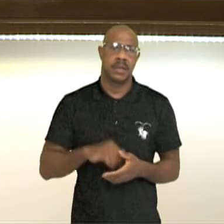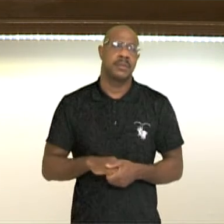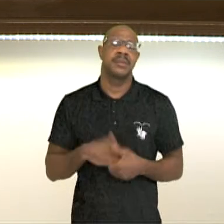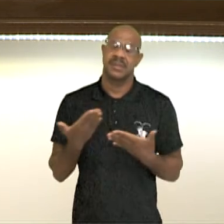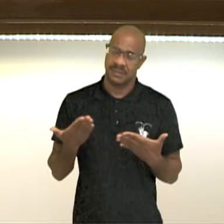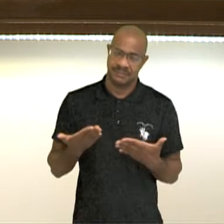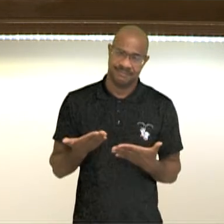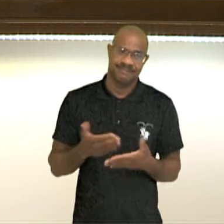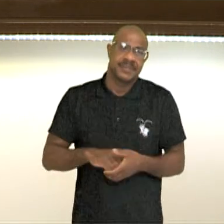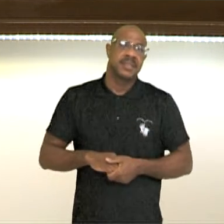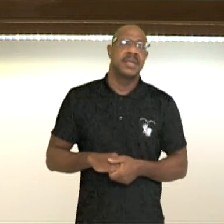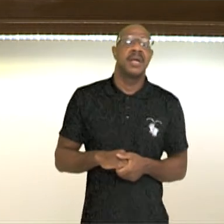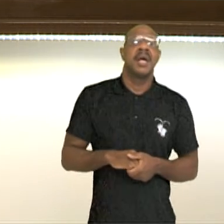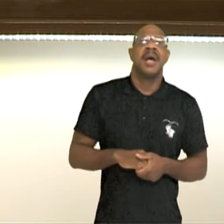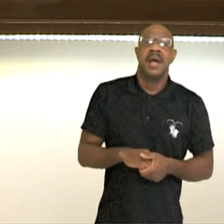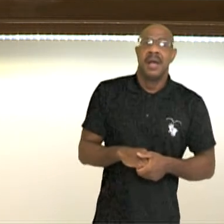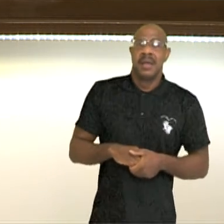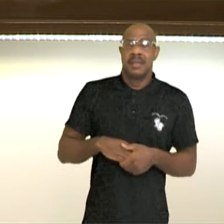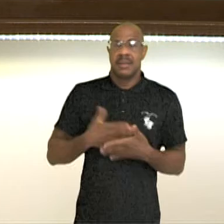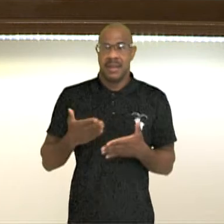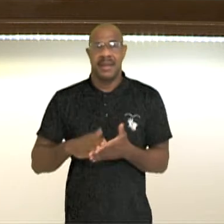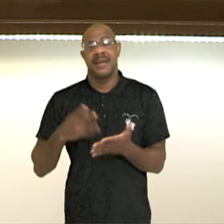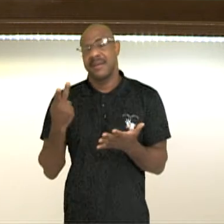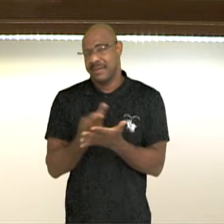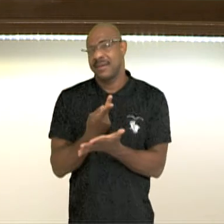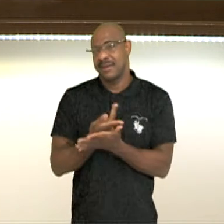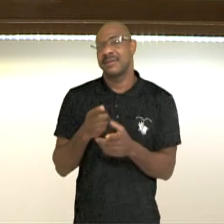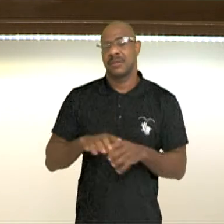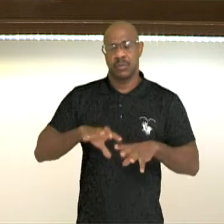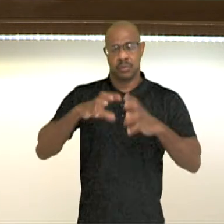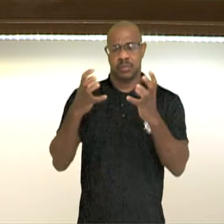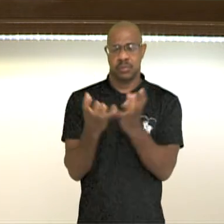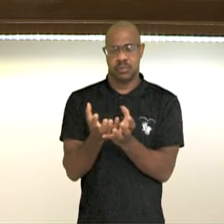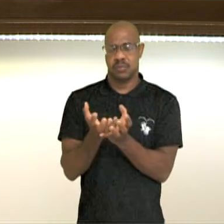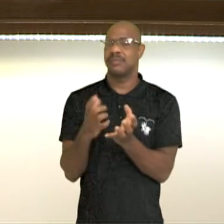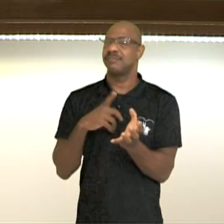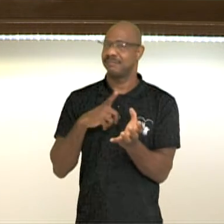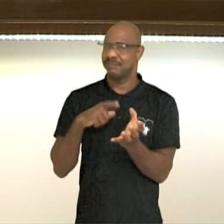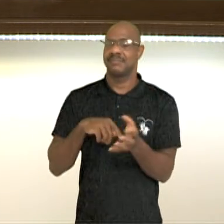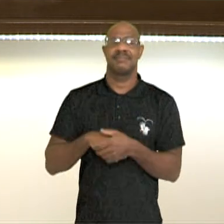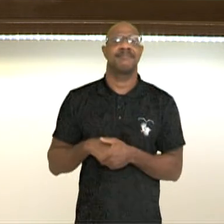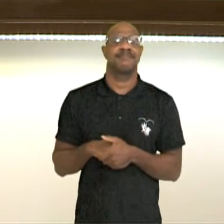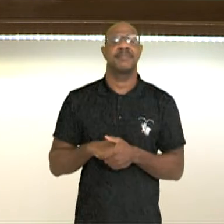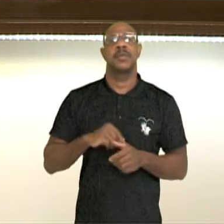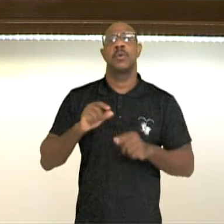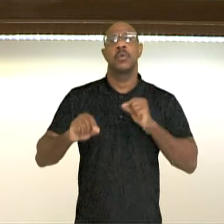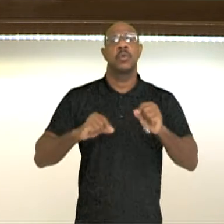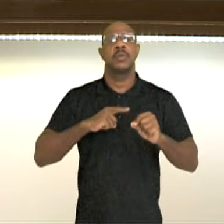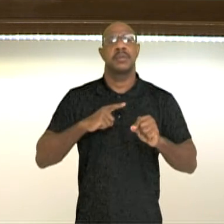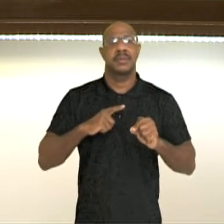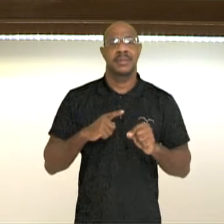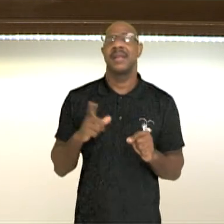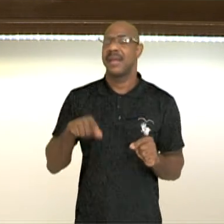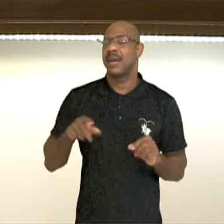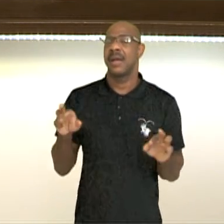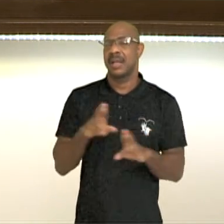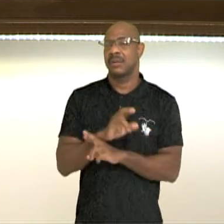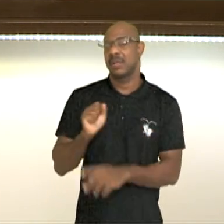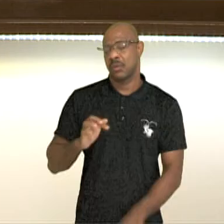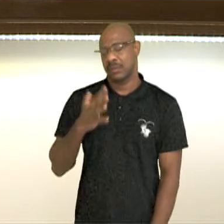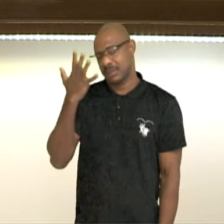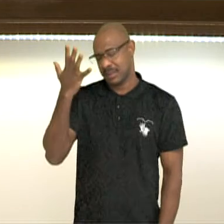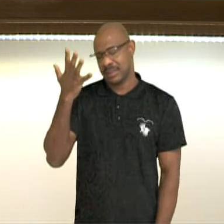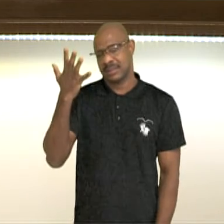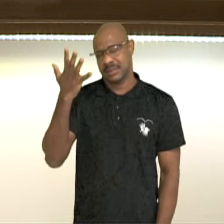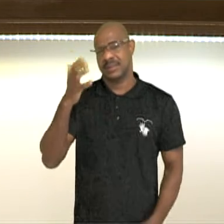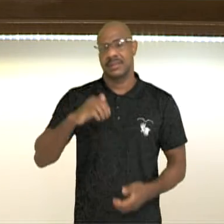prejudicando todo o ecossistema. Que nós devemos saber que existe uma certa ligação, né? São relações que acontecem com os